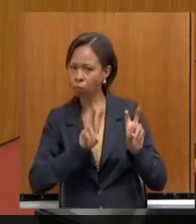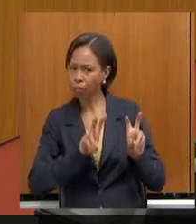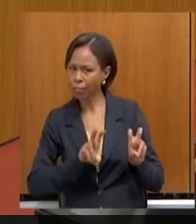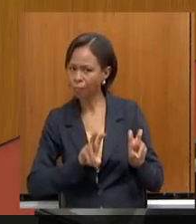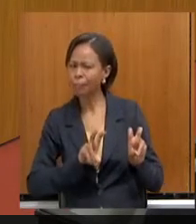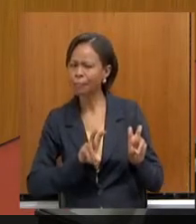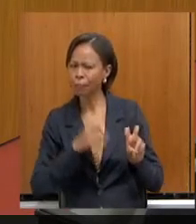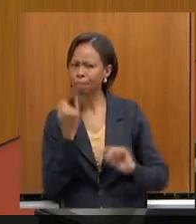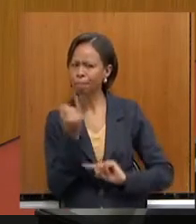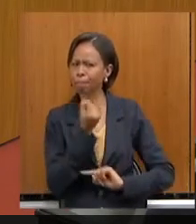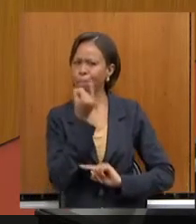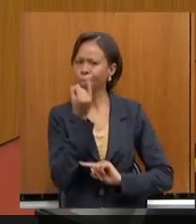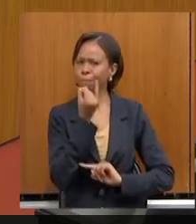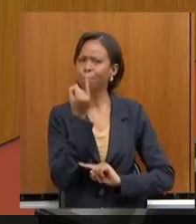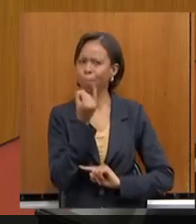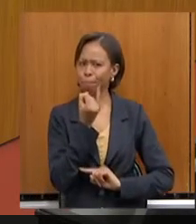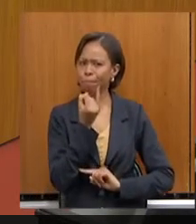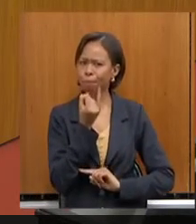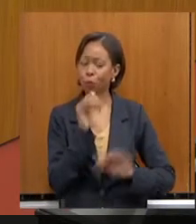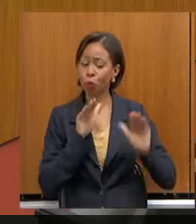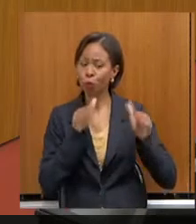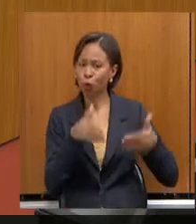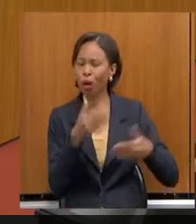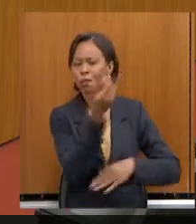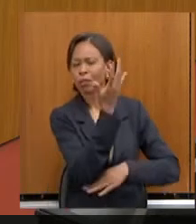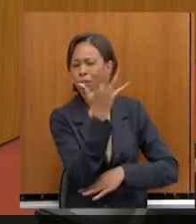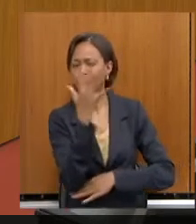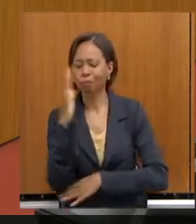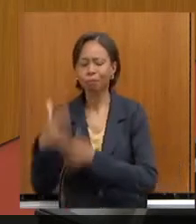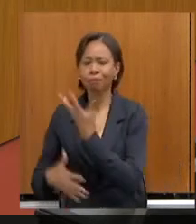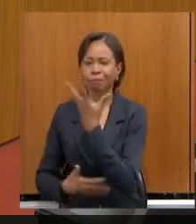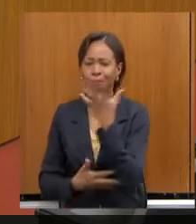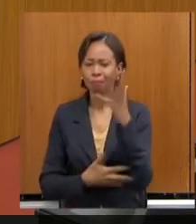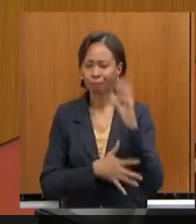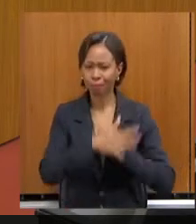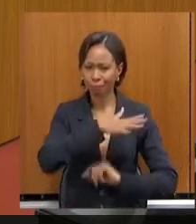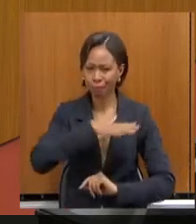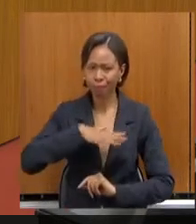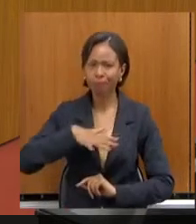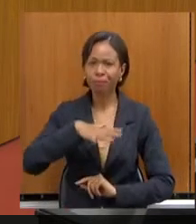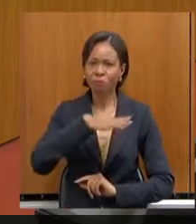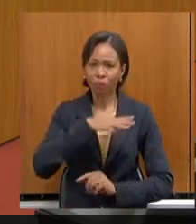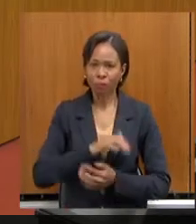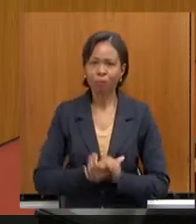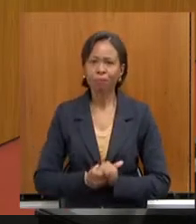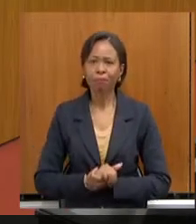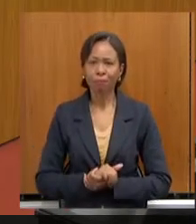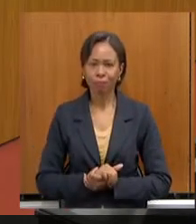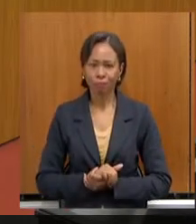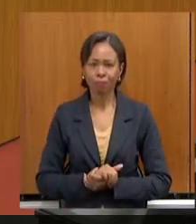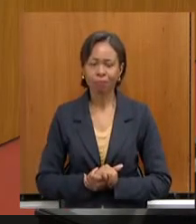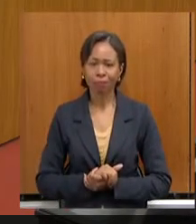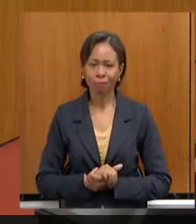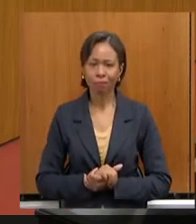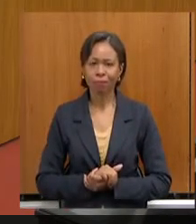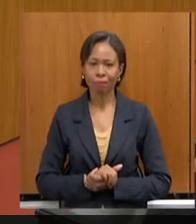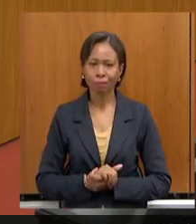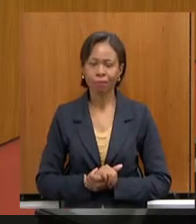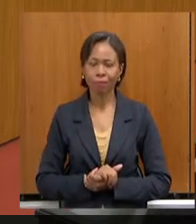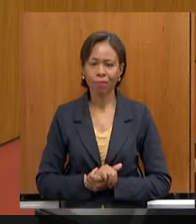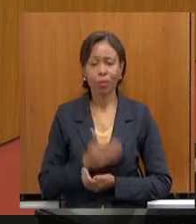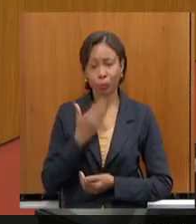e de destaque para o meio ambiente e deixamos aqui já registrado e solicitando da